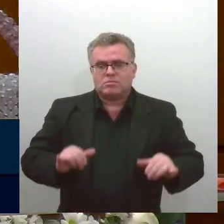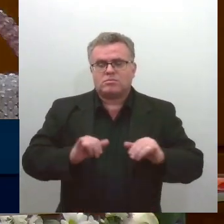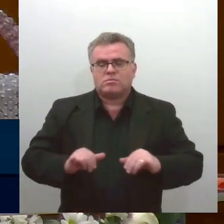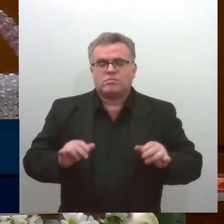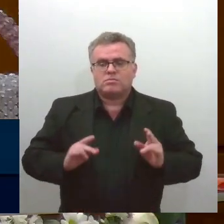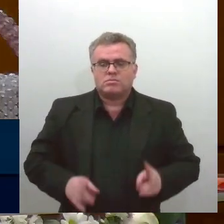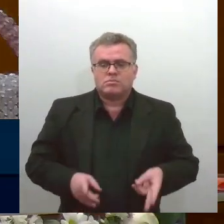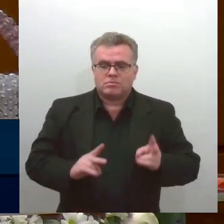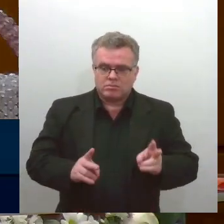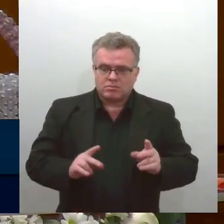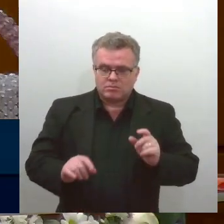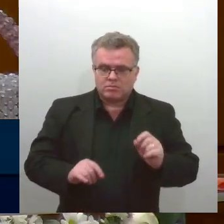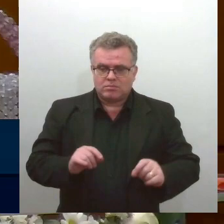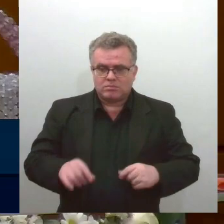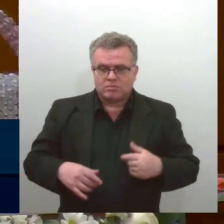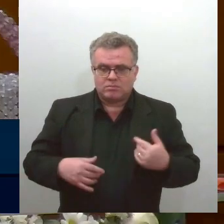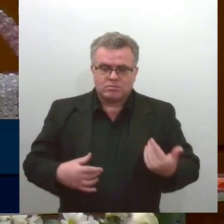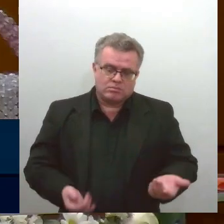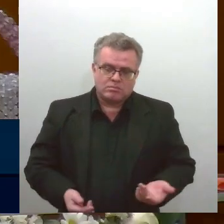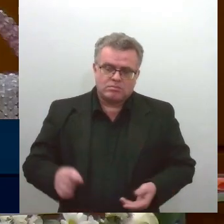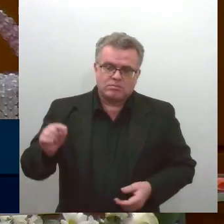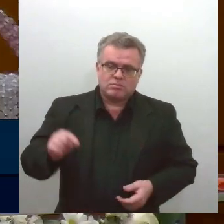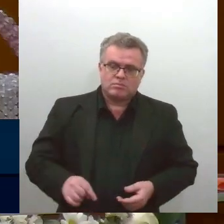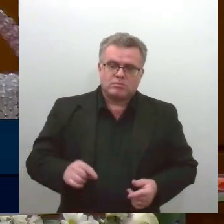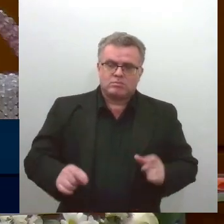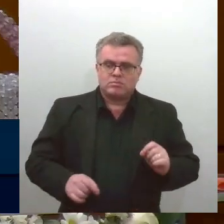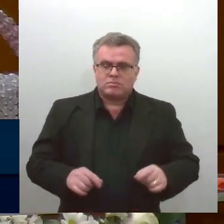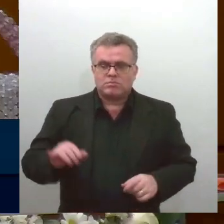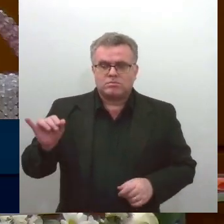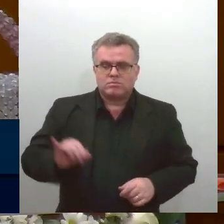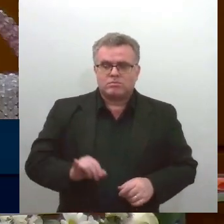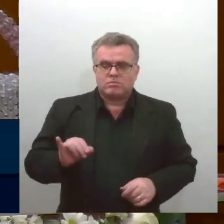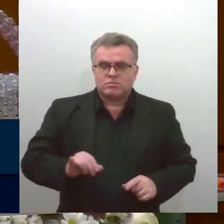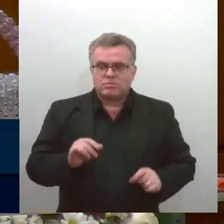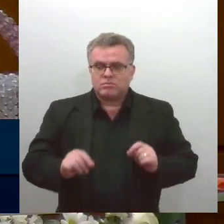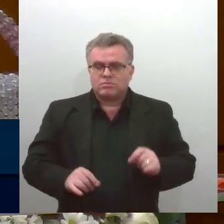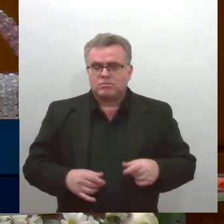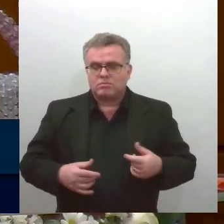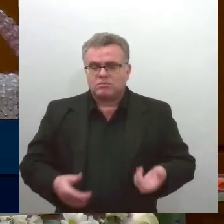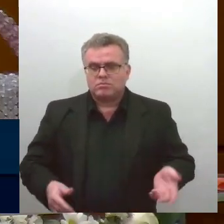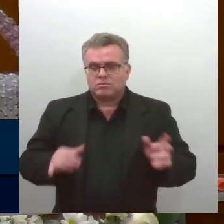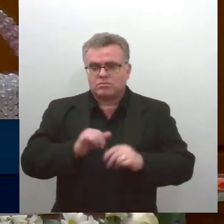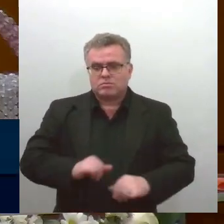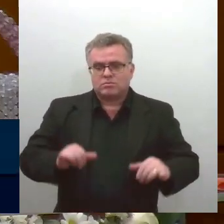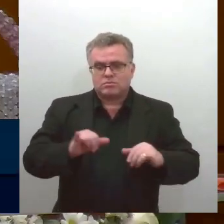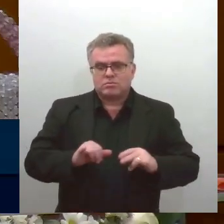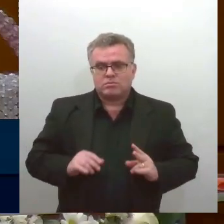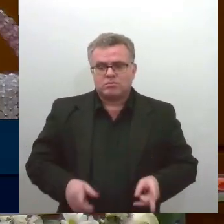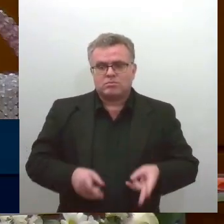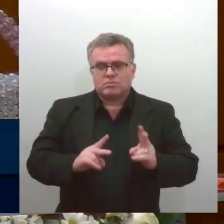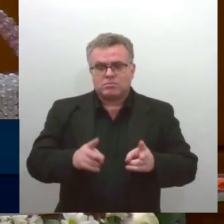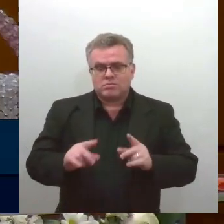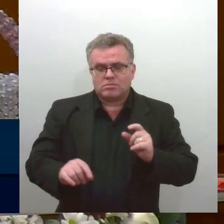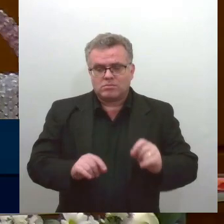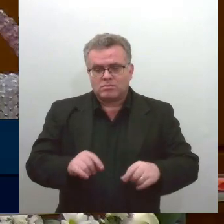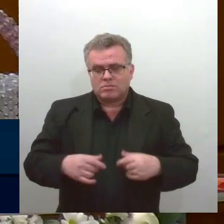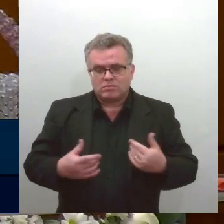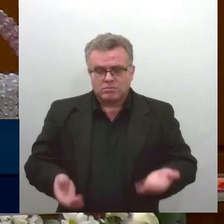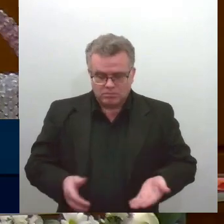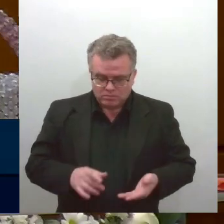É muito importante a divulgação de vocês, o trabalho que vocês exercem, né, nos municípios,